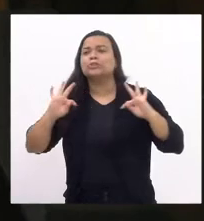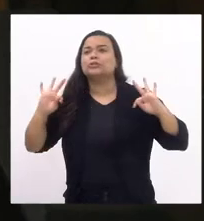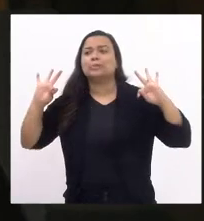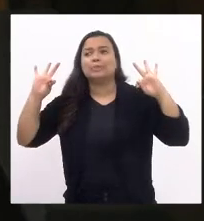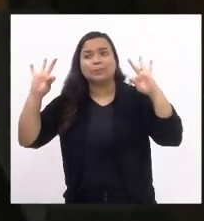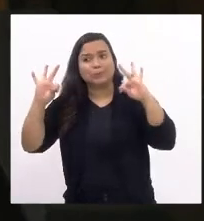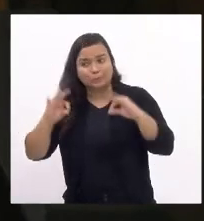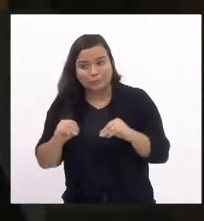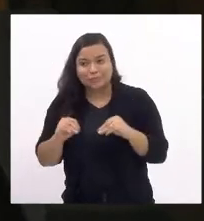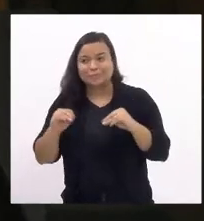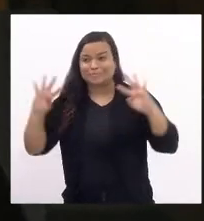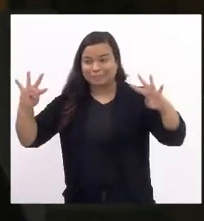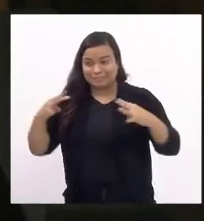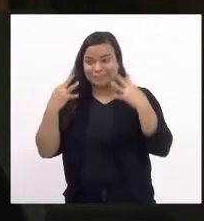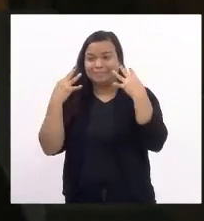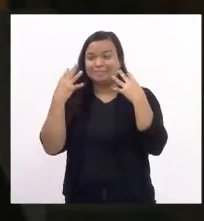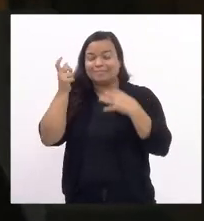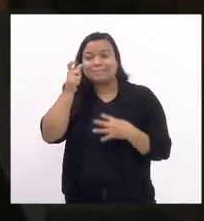senhores